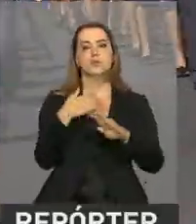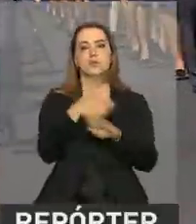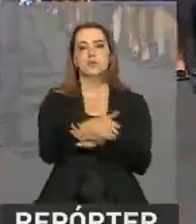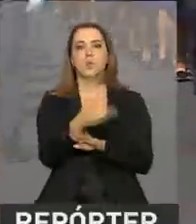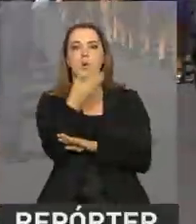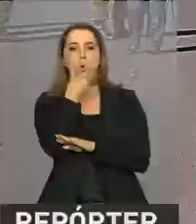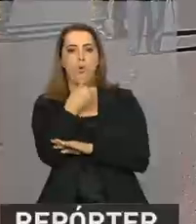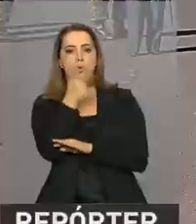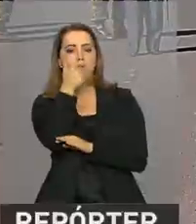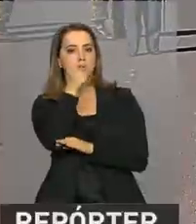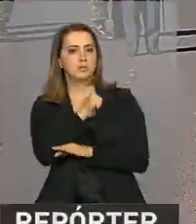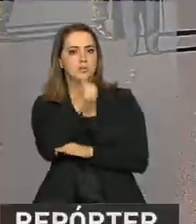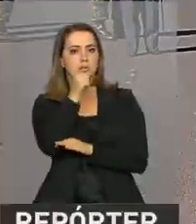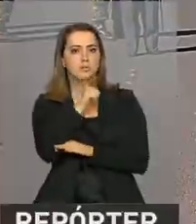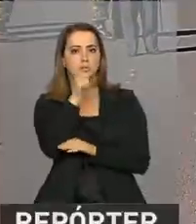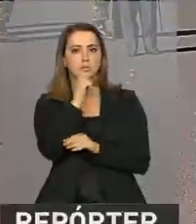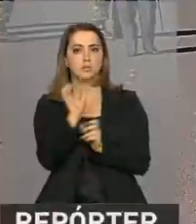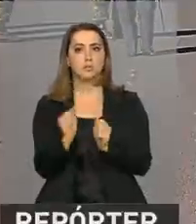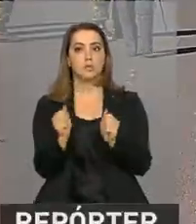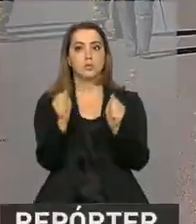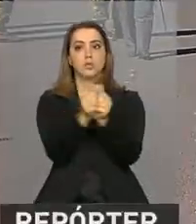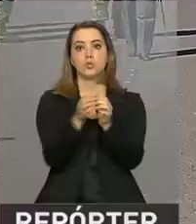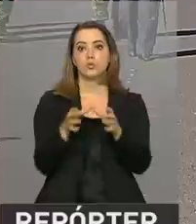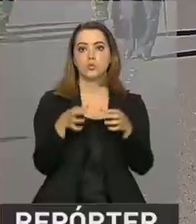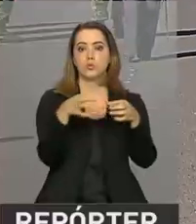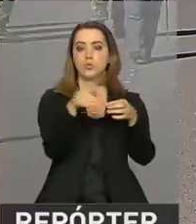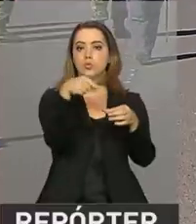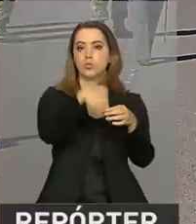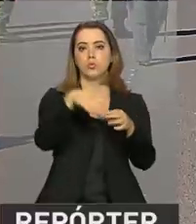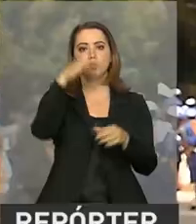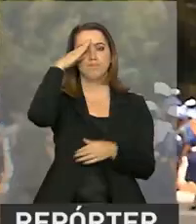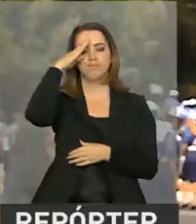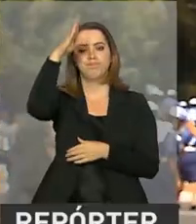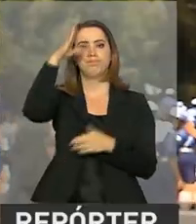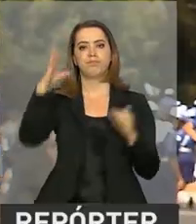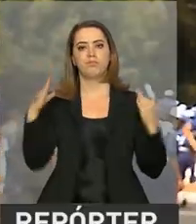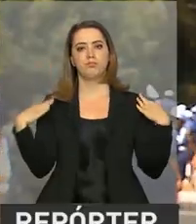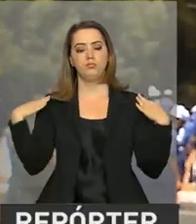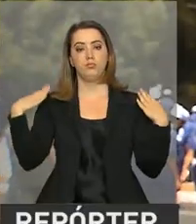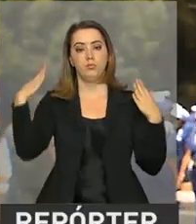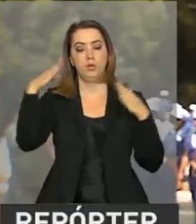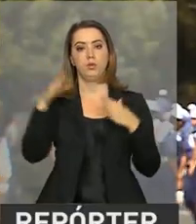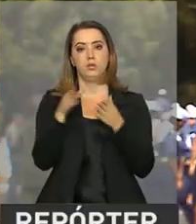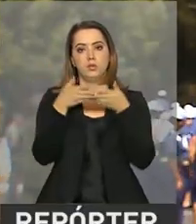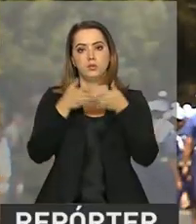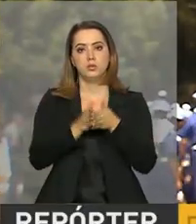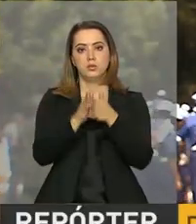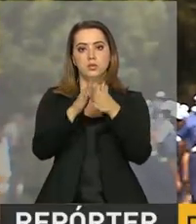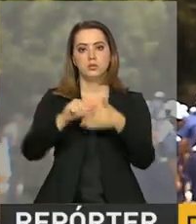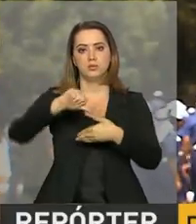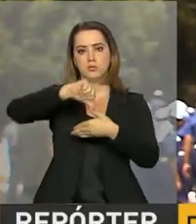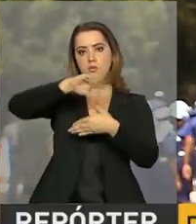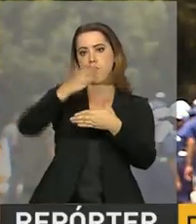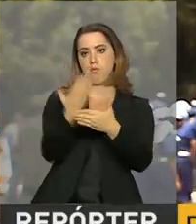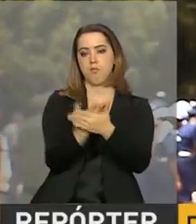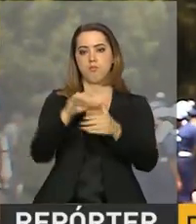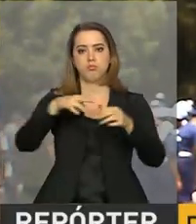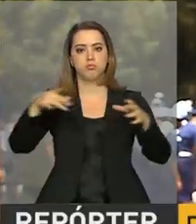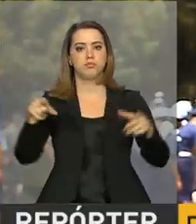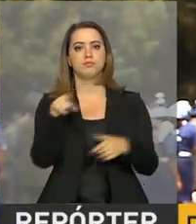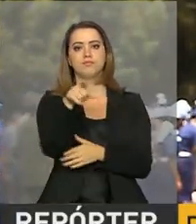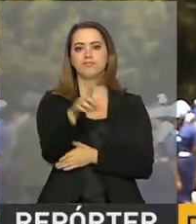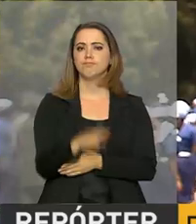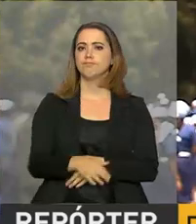homens e mulheres que integram a maior Marinha da América Latina representar a Marinha do Brasil é uma honra muito